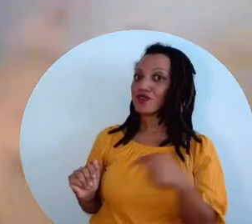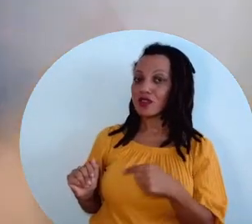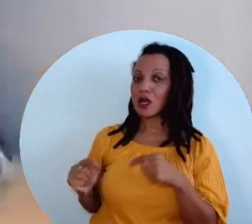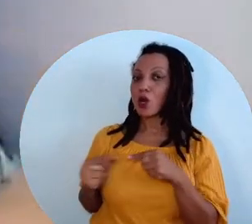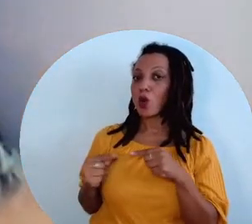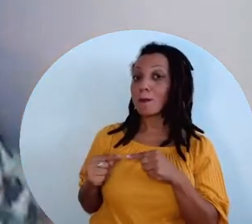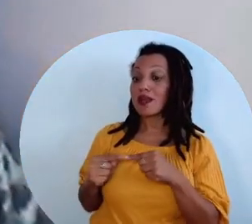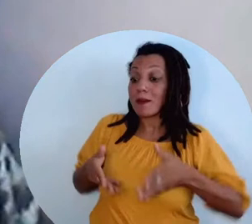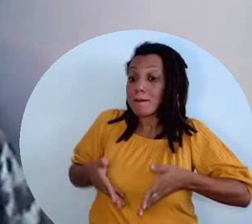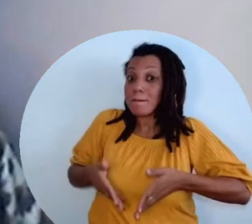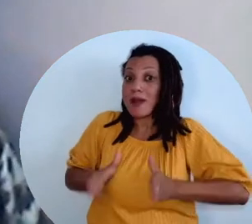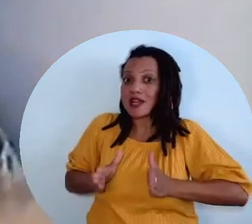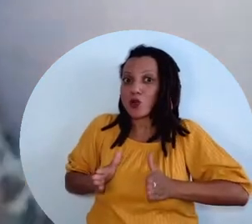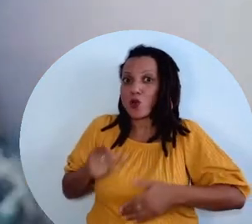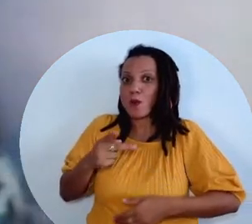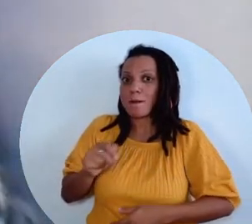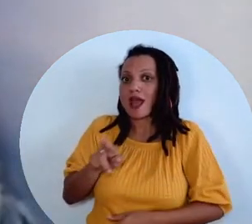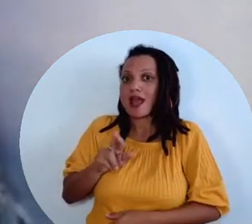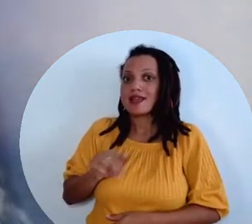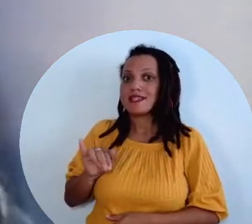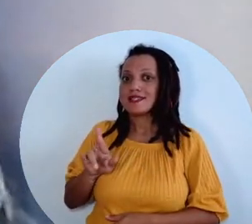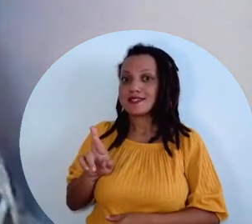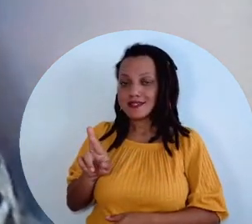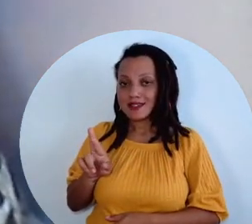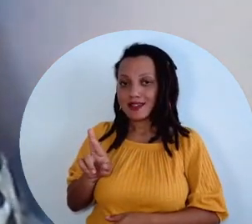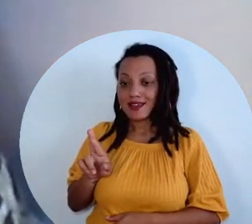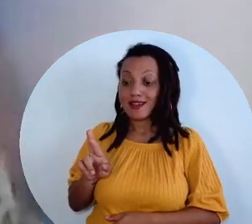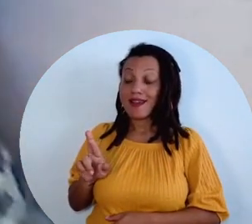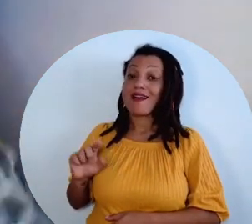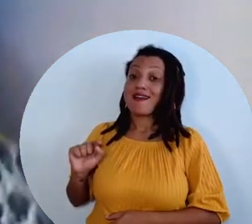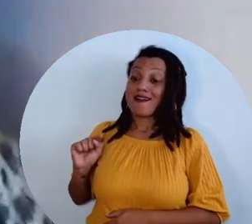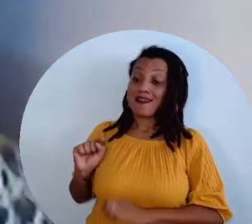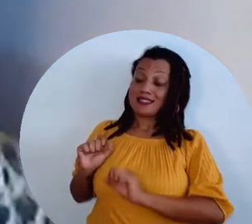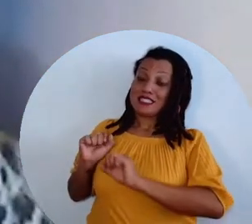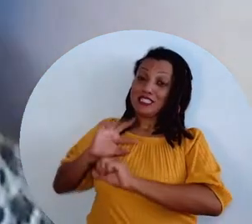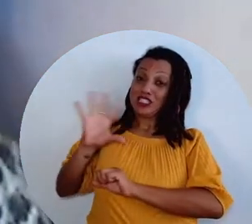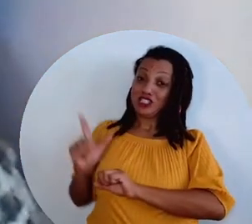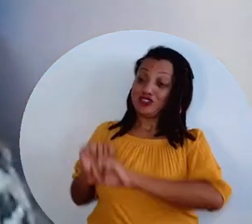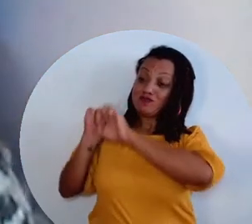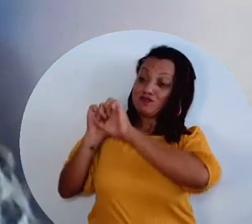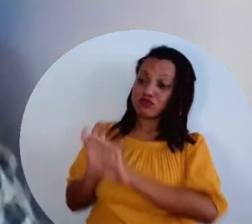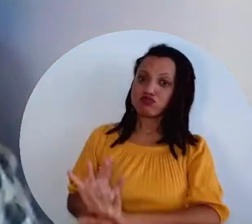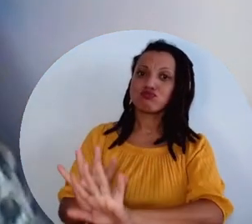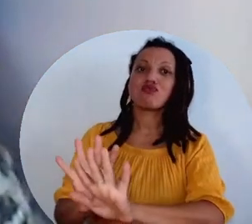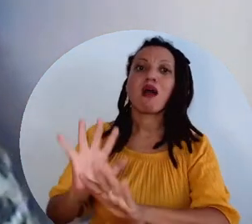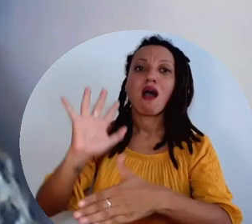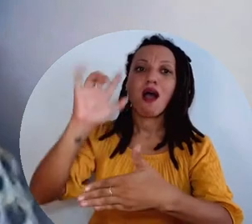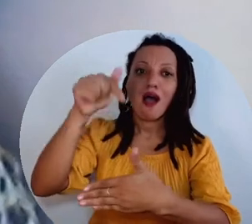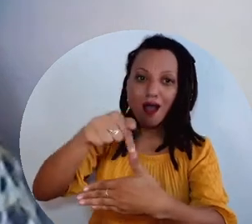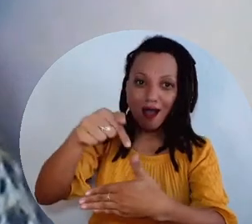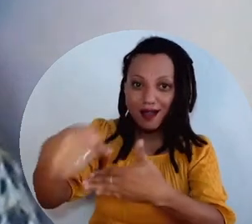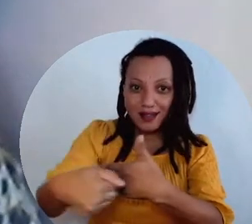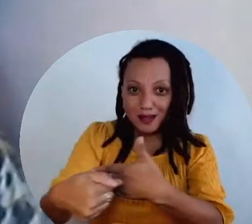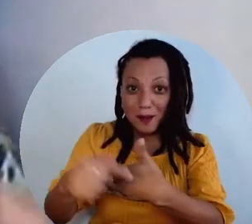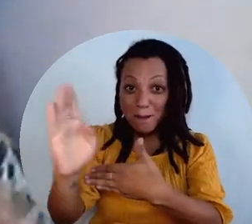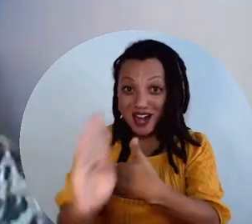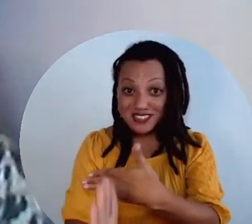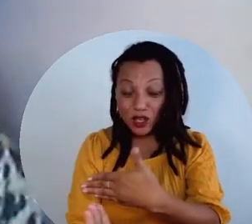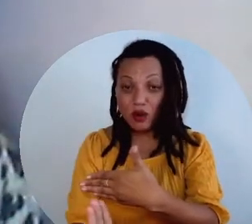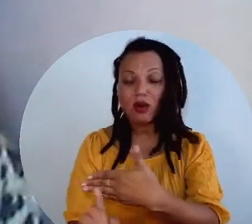uma vez, relacionado ao parimento, aqui na nossa diáspora, sobretudo a nossa diáspora aqui brasileira,